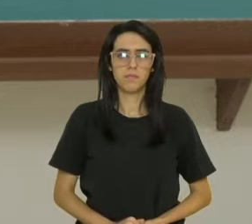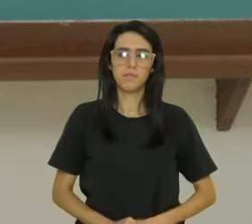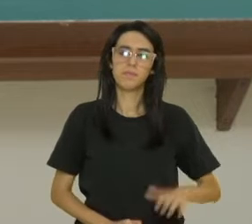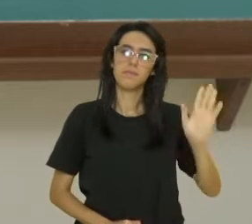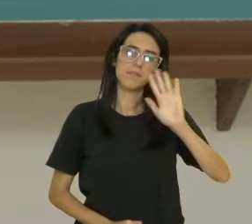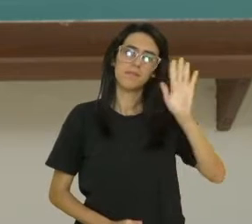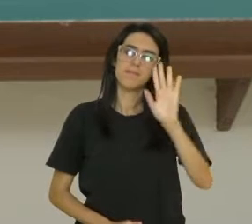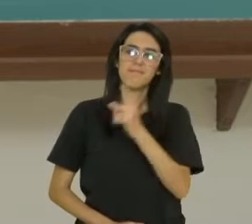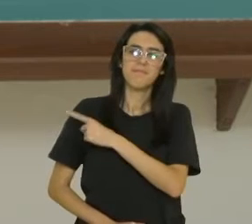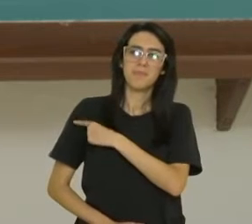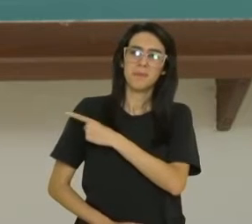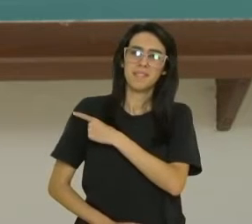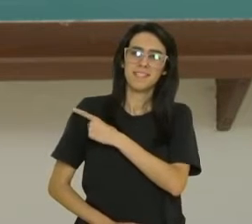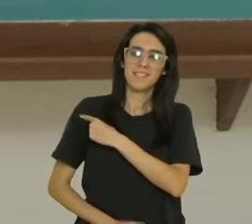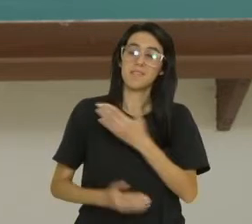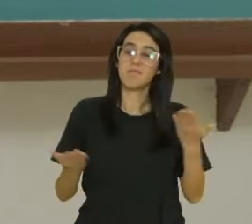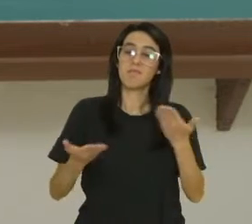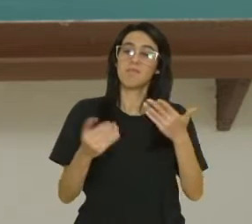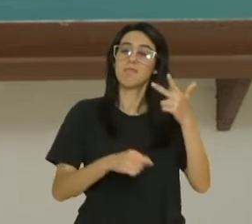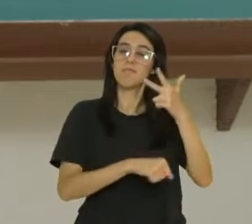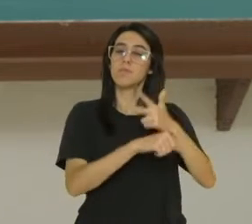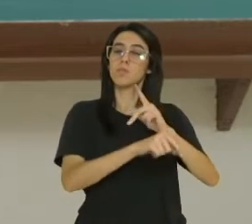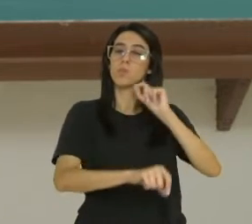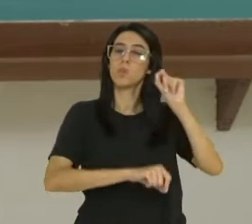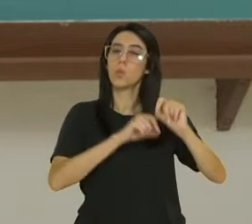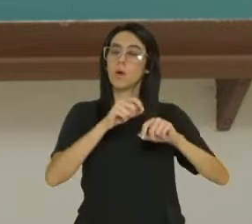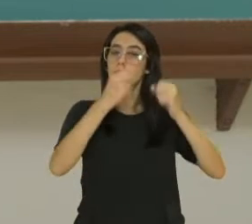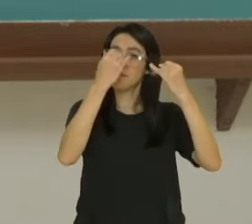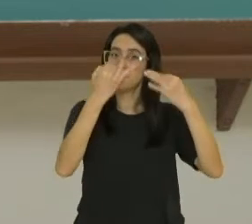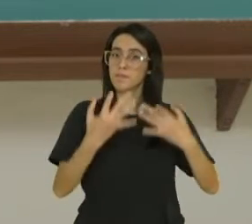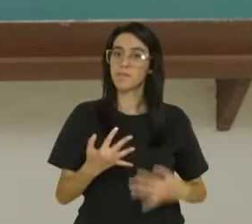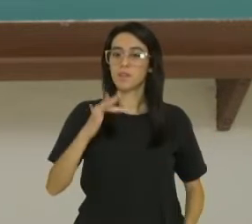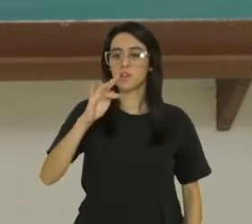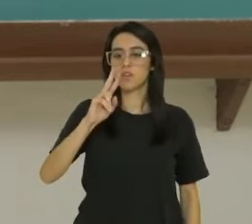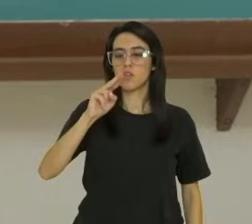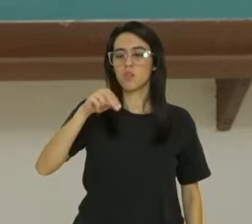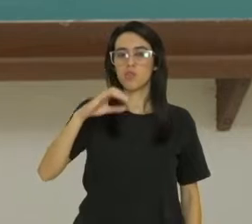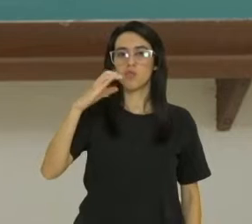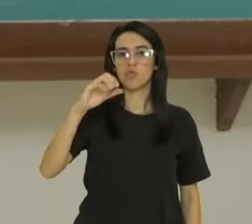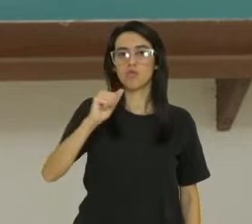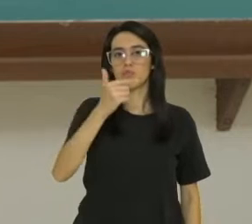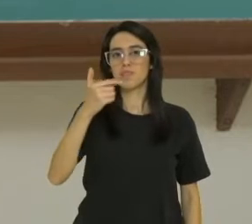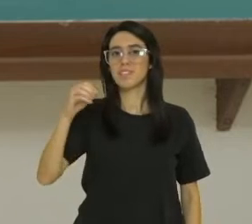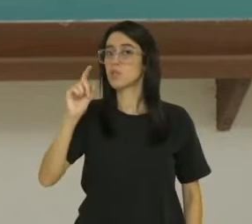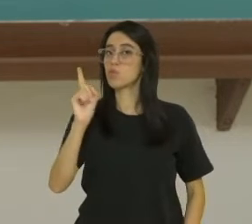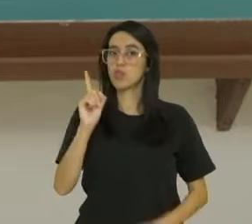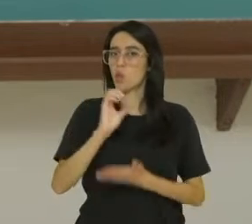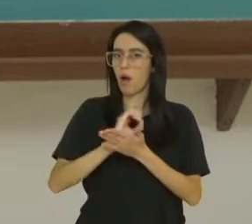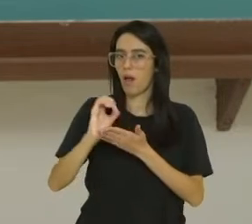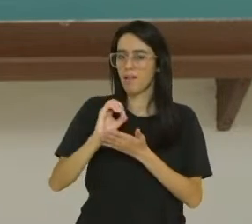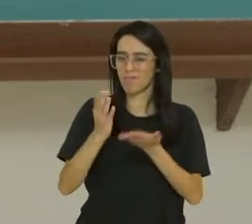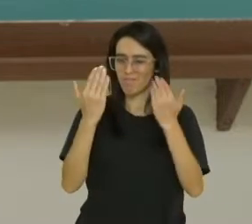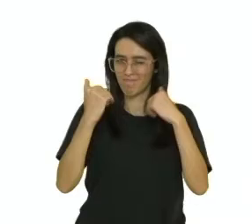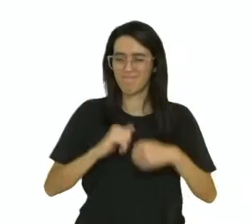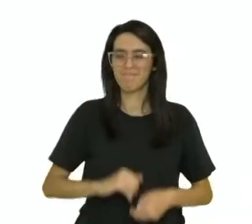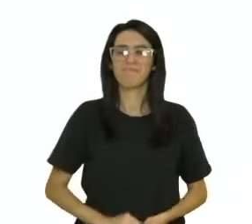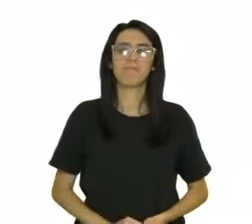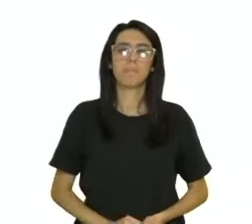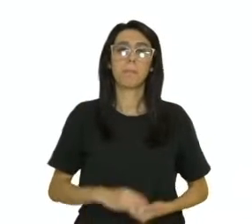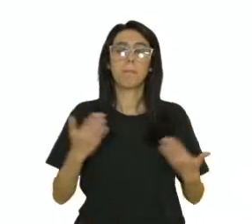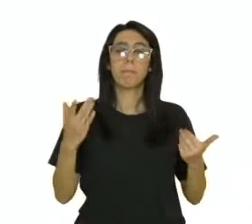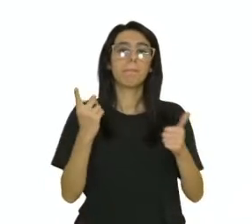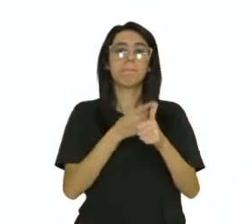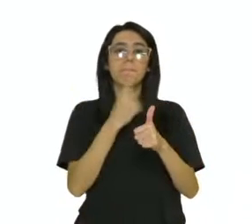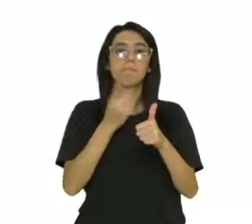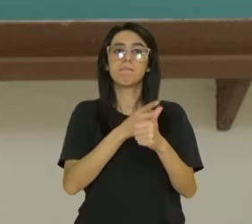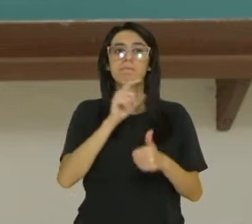Olá, estudante da primeira série! Nesse vídeo, vamos falar sobre funções inorgânicas. Vamos começar? Então, a primeira